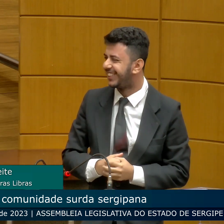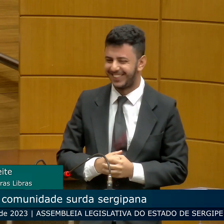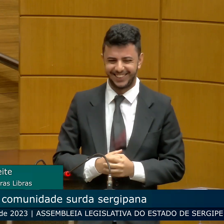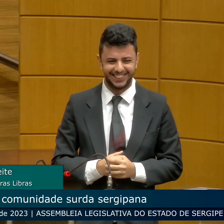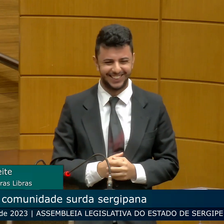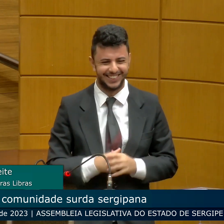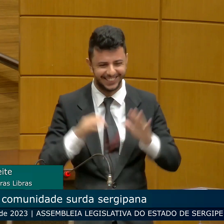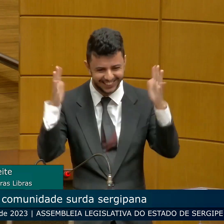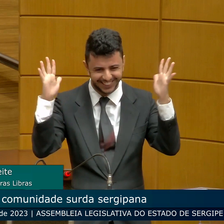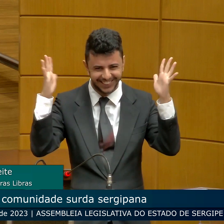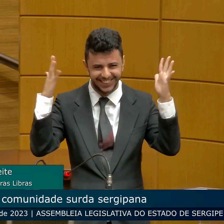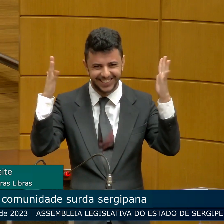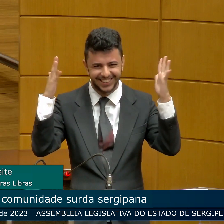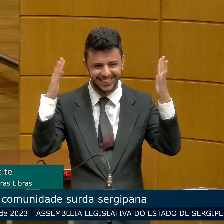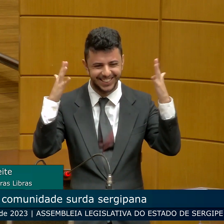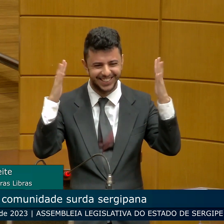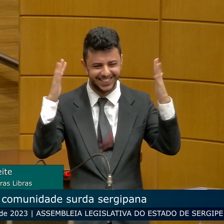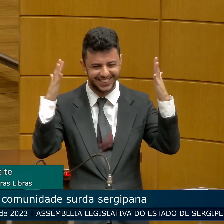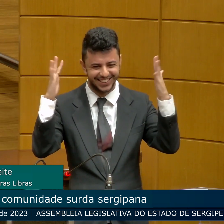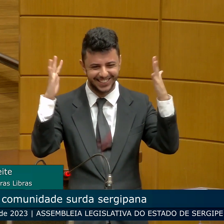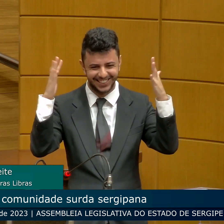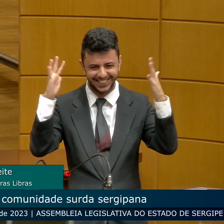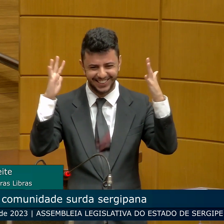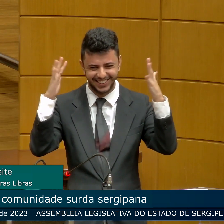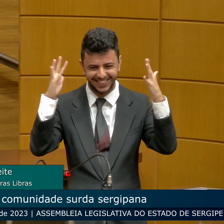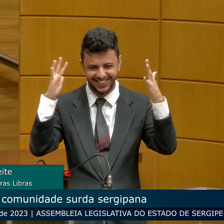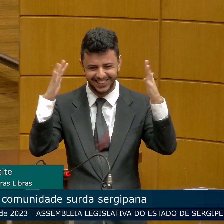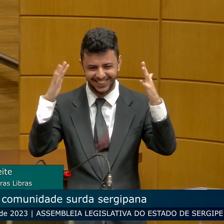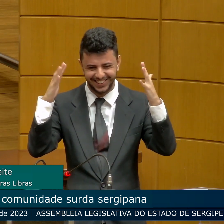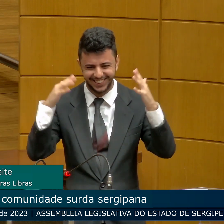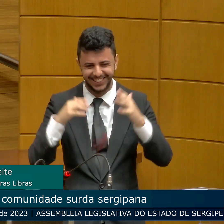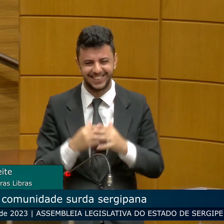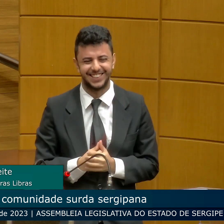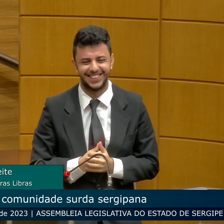e quero agradecer, assim, pela oportunidade.